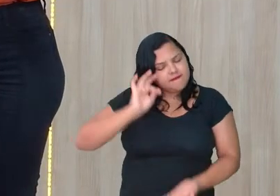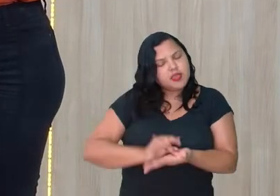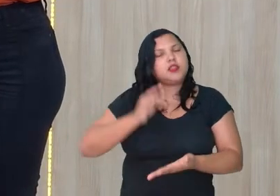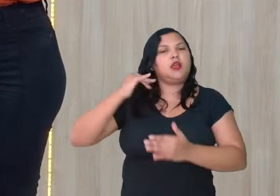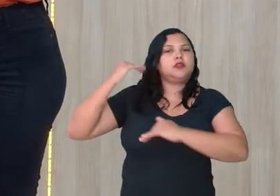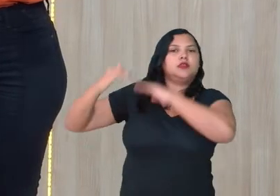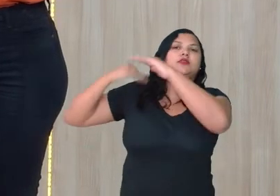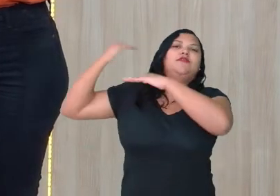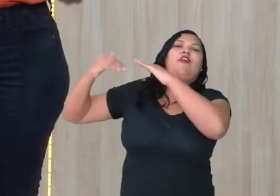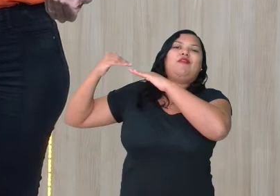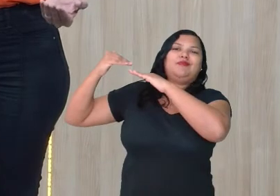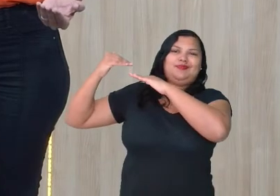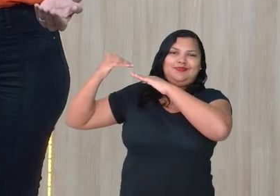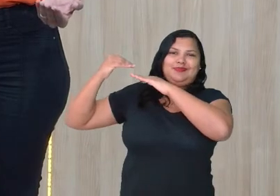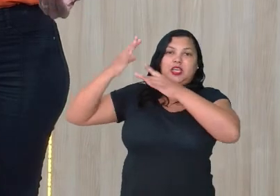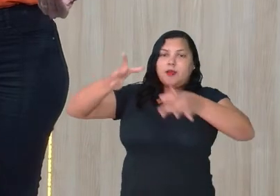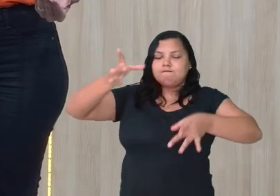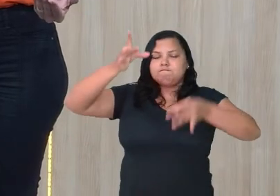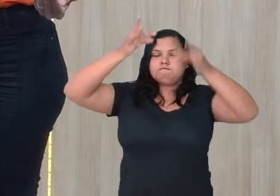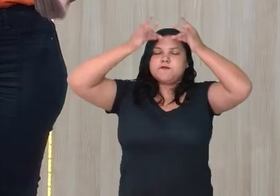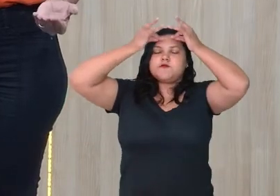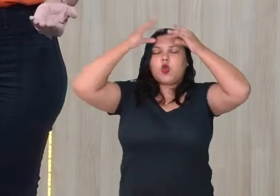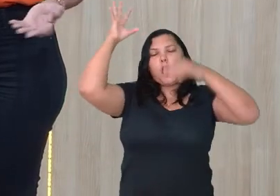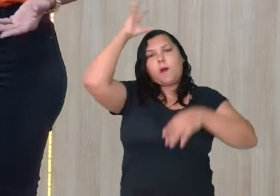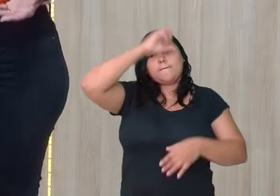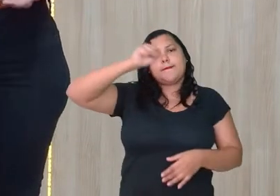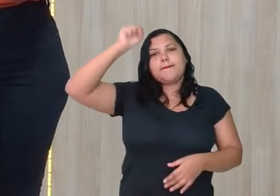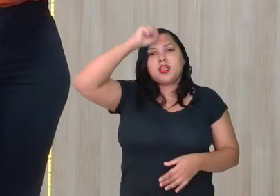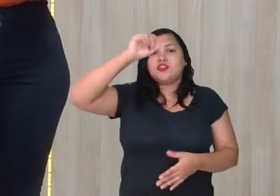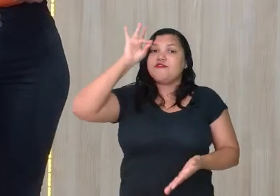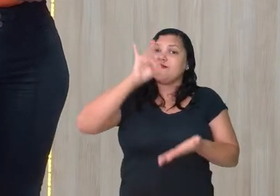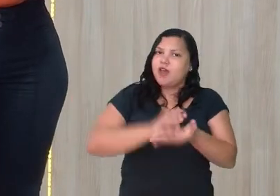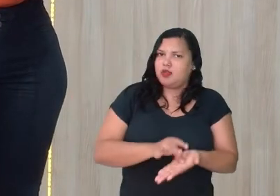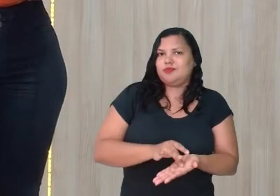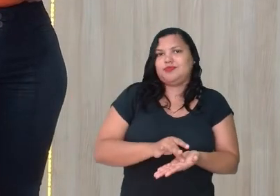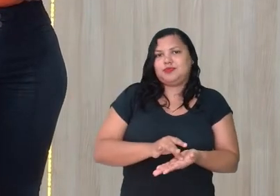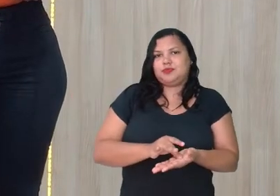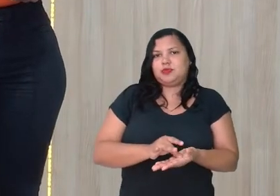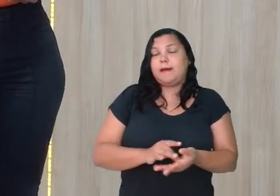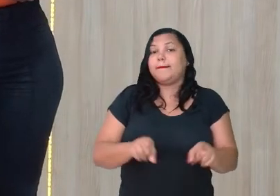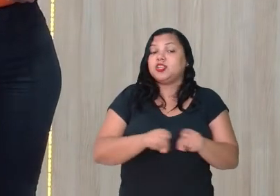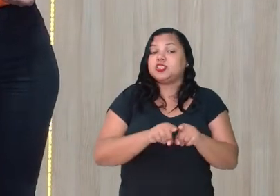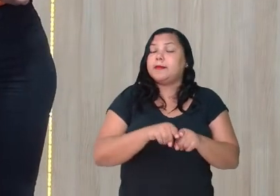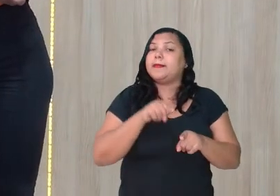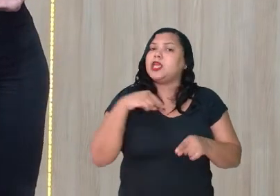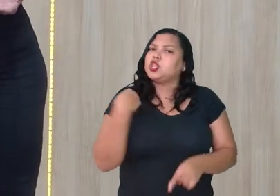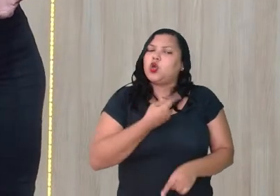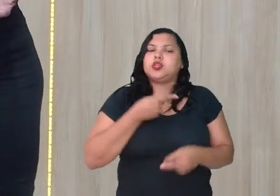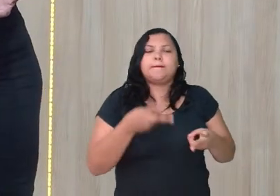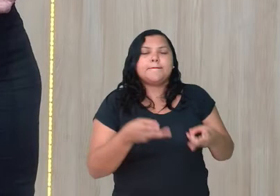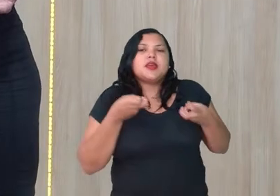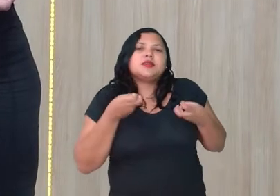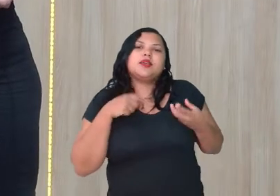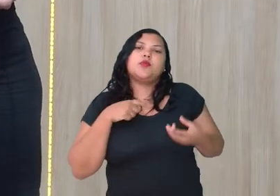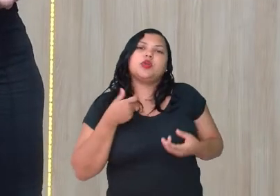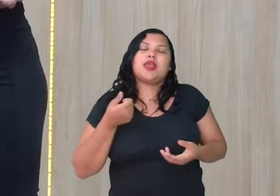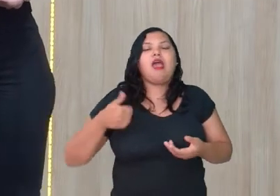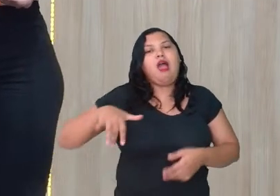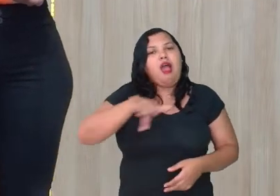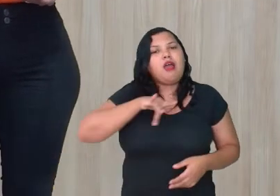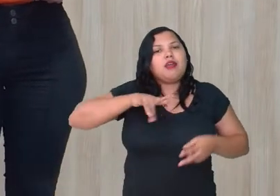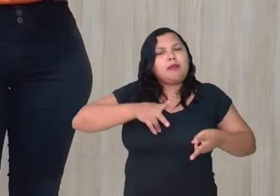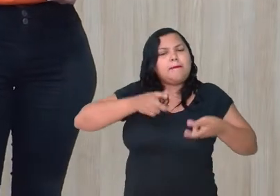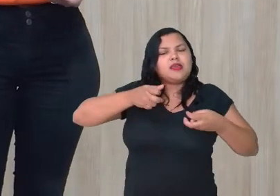atividade significativa para que ele se aproprie do sistema de escrita, mas uma atividade significativa para que a gente também trabalhe o campo